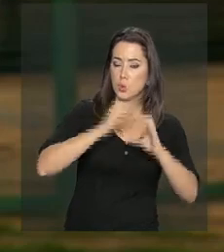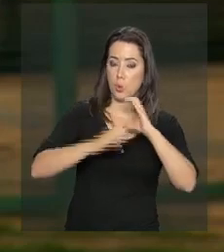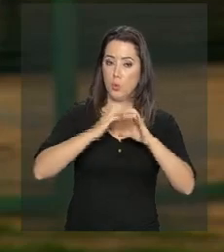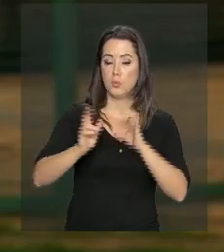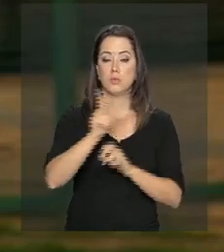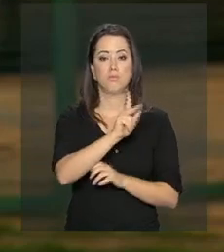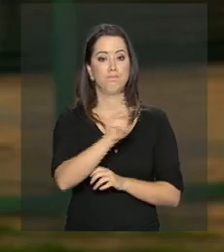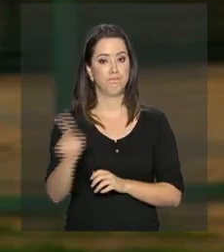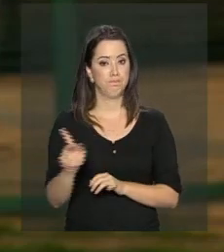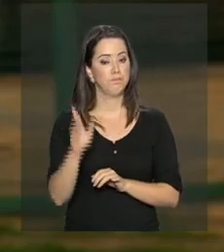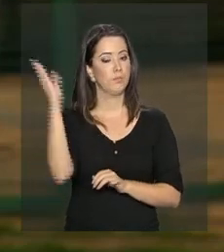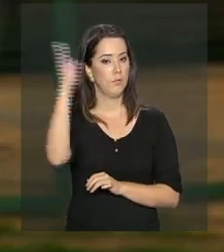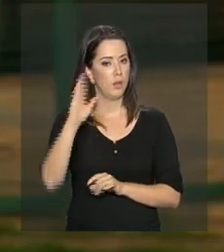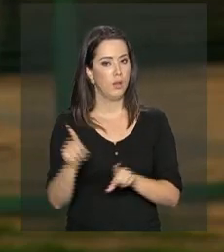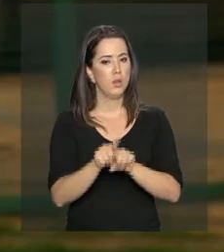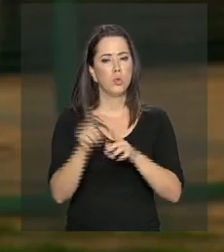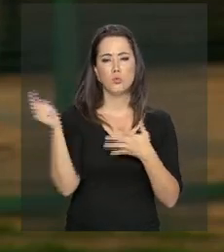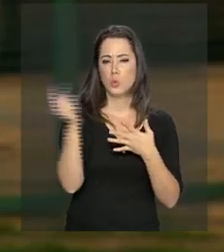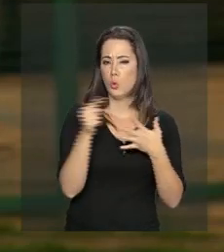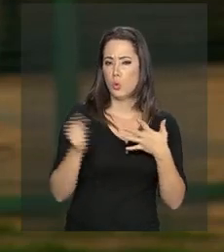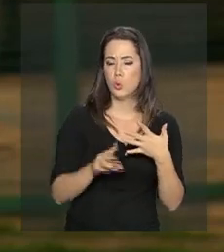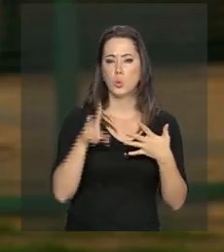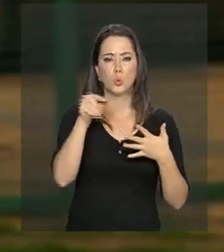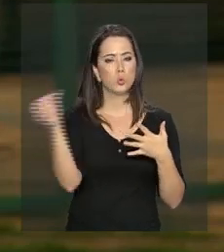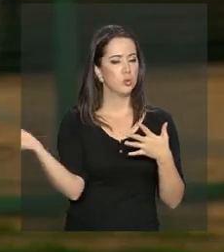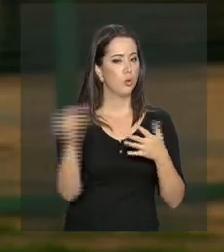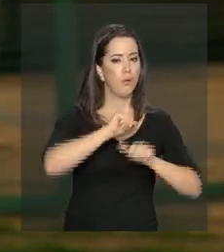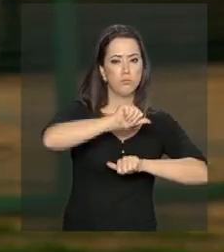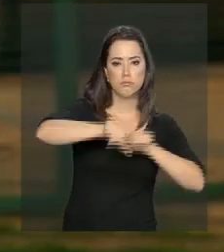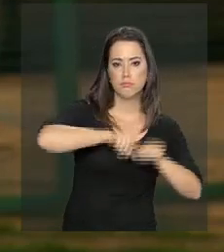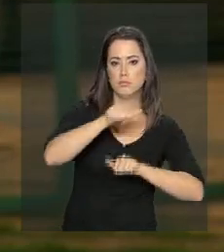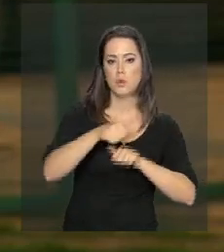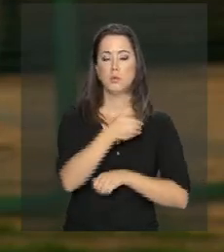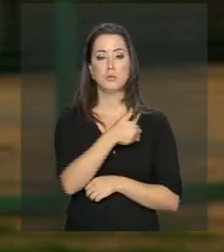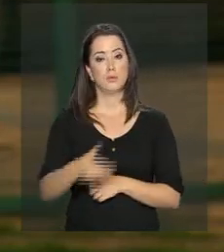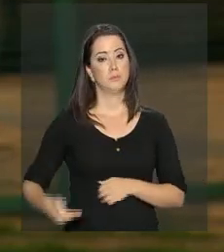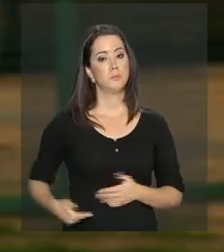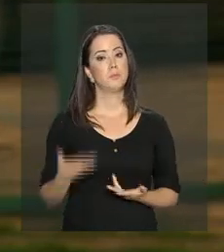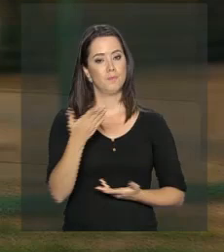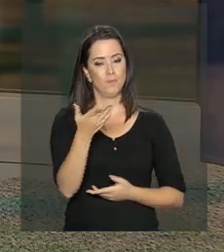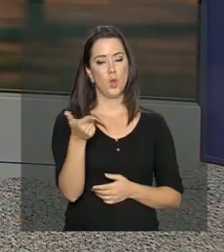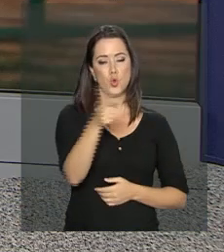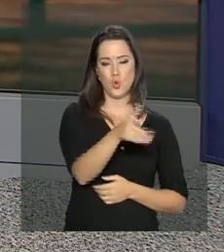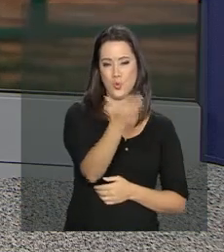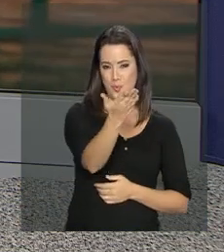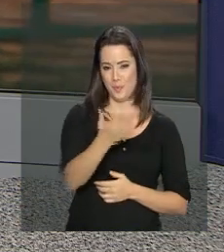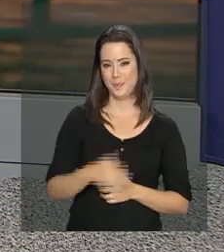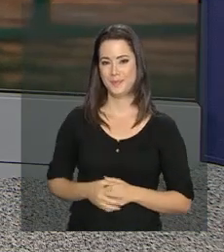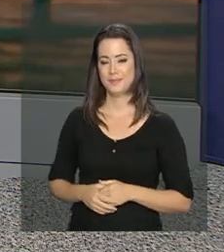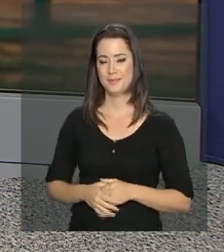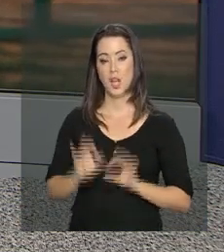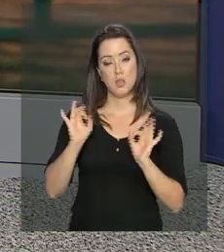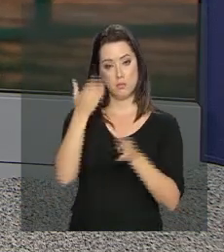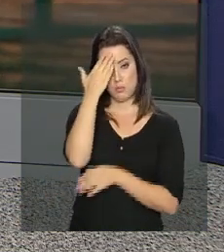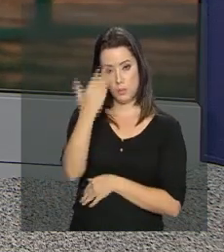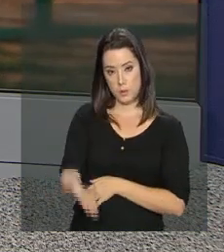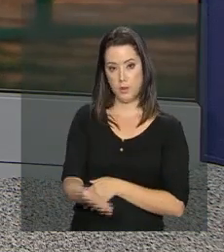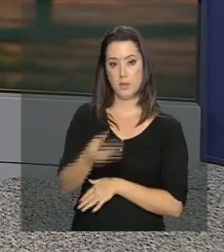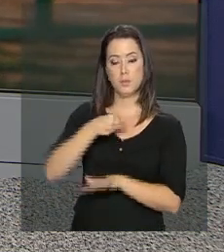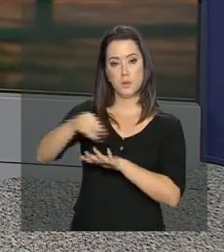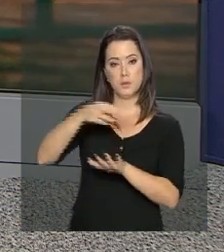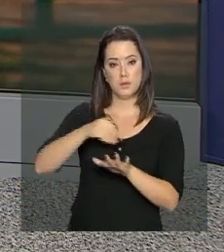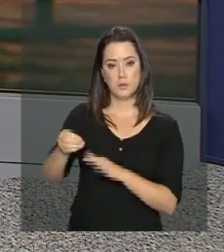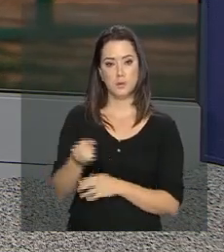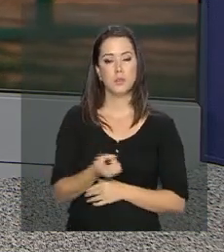é pelos aspectos todos os aspectos de modernização governamental alessandro volta com você obrigada danielle pelas